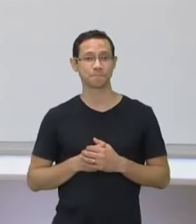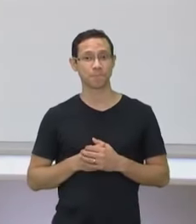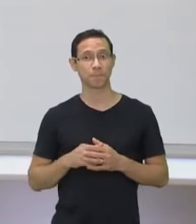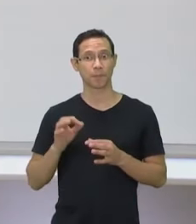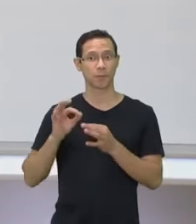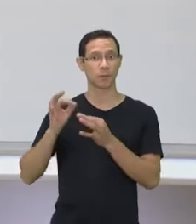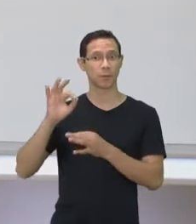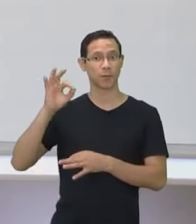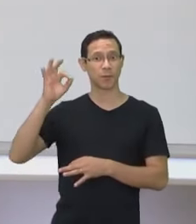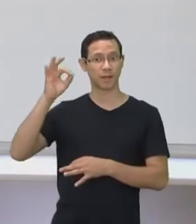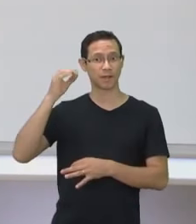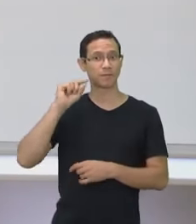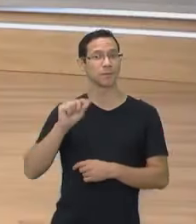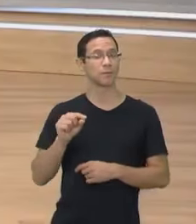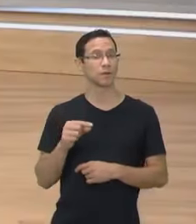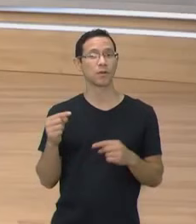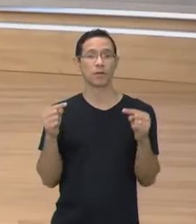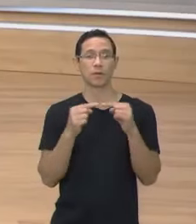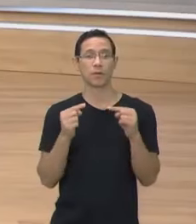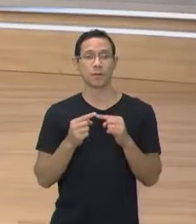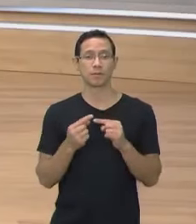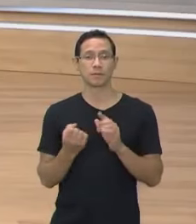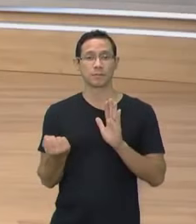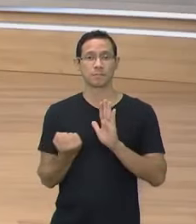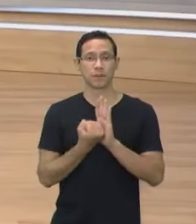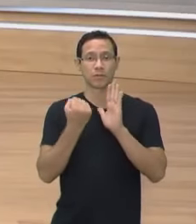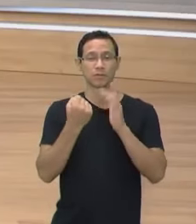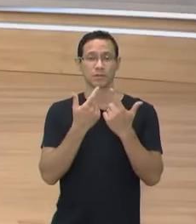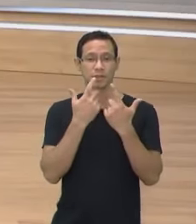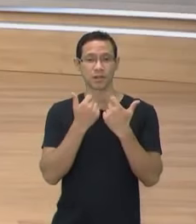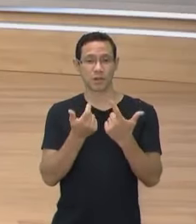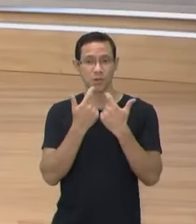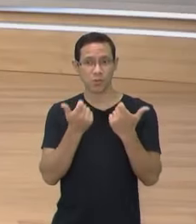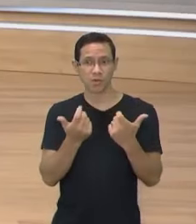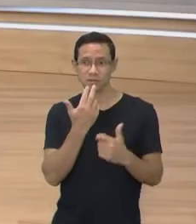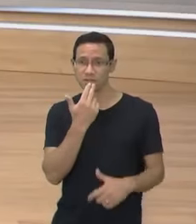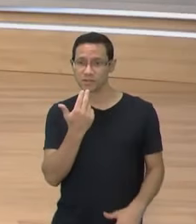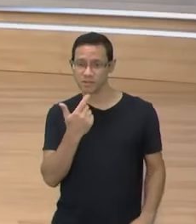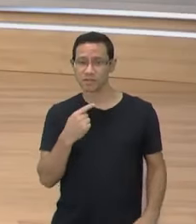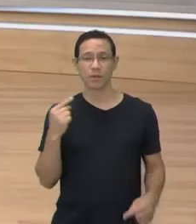né? Mas ela vai tratar de várias marcas linguísticas, né? Que estão relacionadas